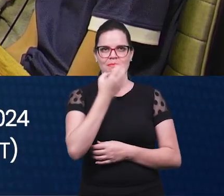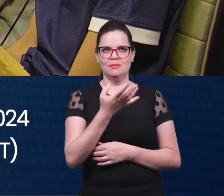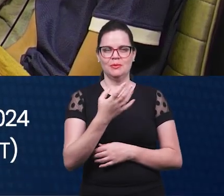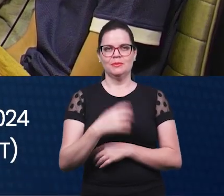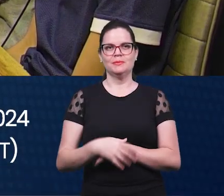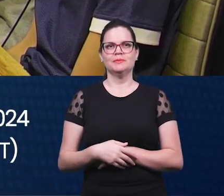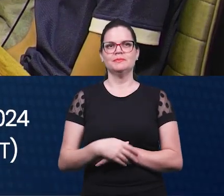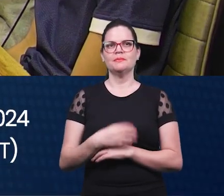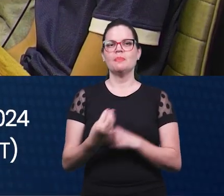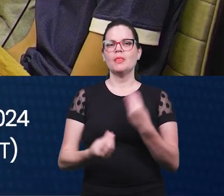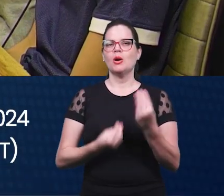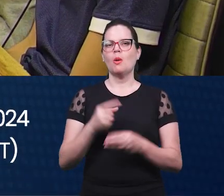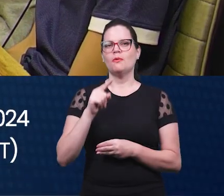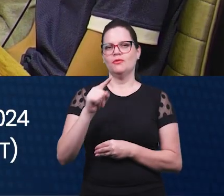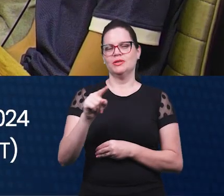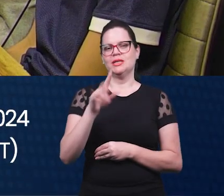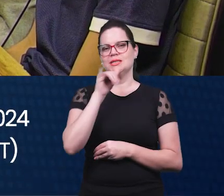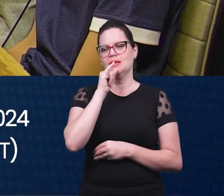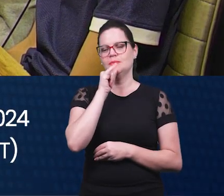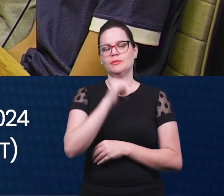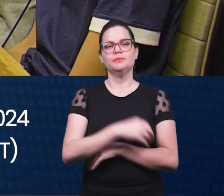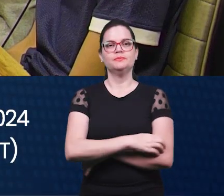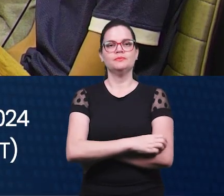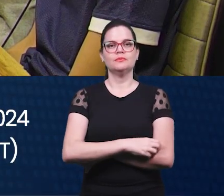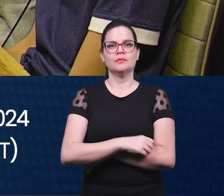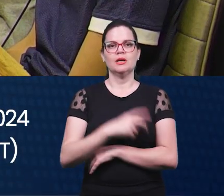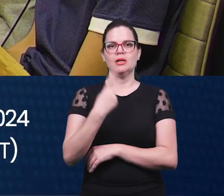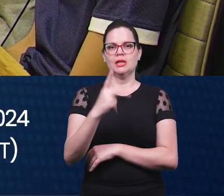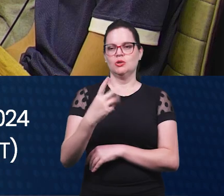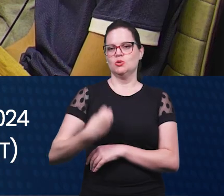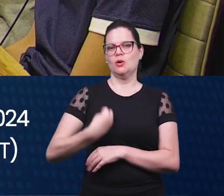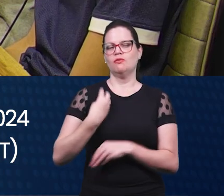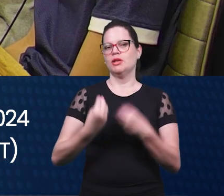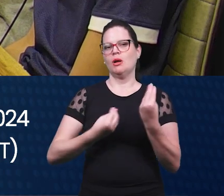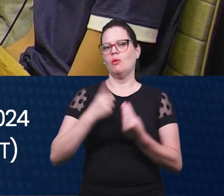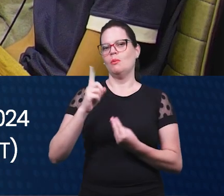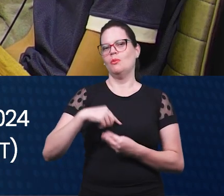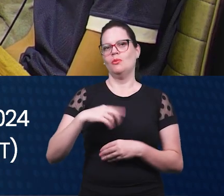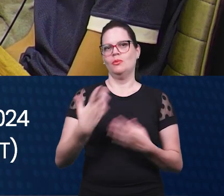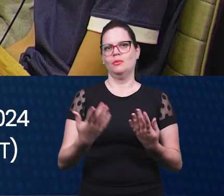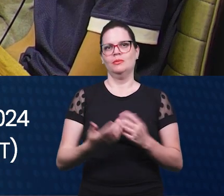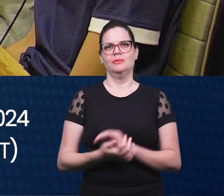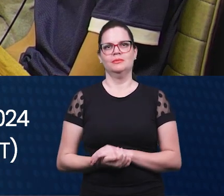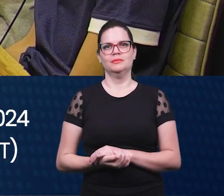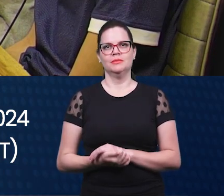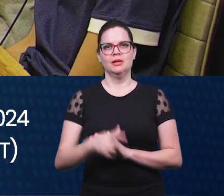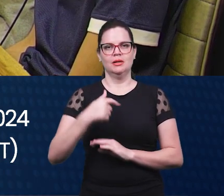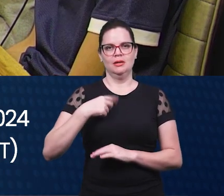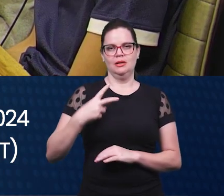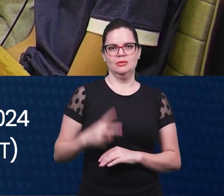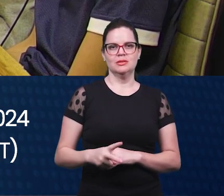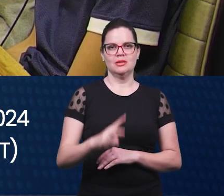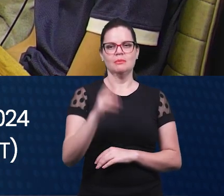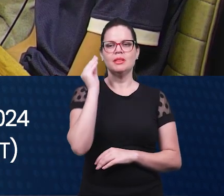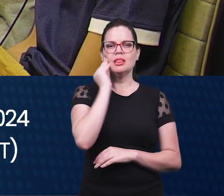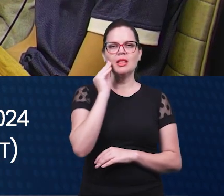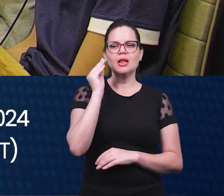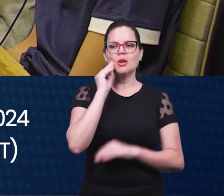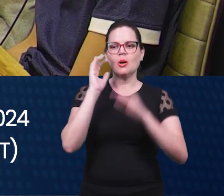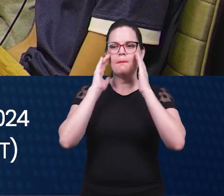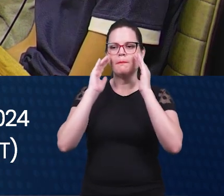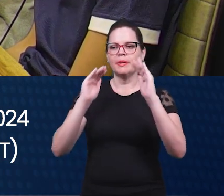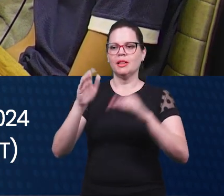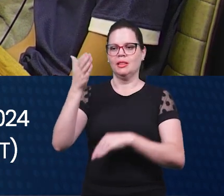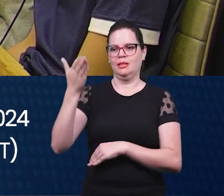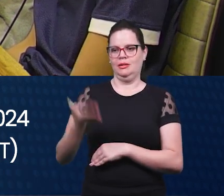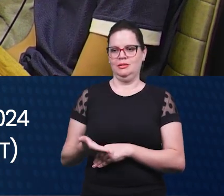você, após ouvir, como que você leva isso para sua vida? Eu tento sempre seguir os conselhos deles, né?